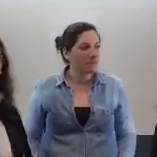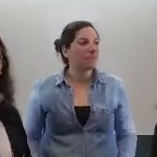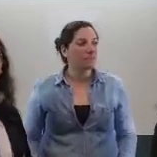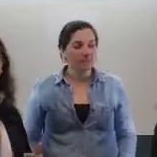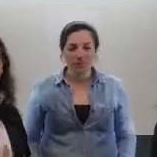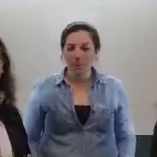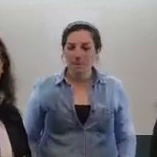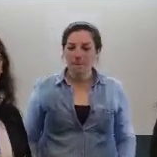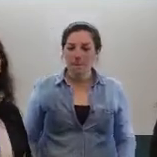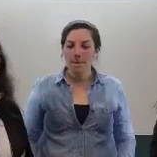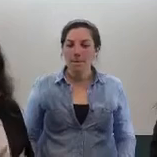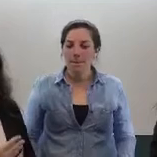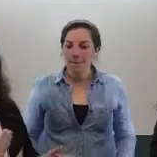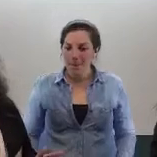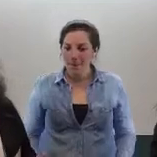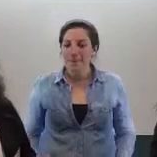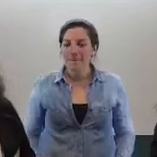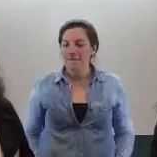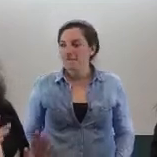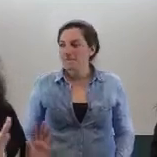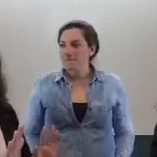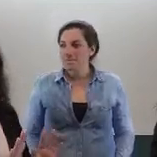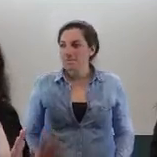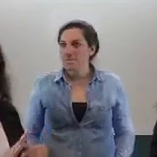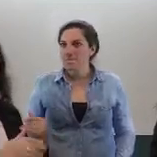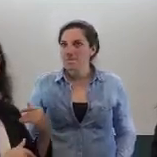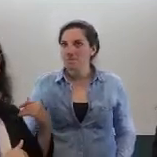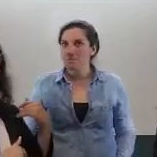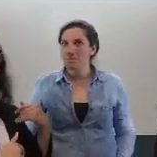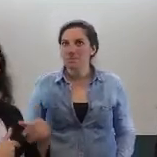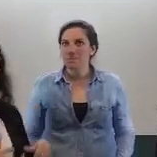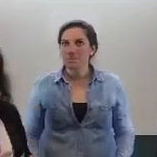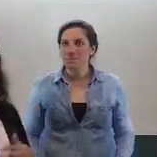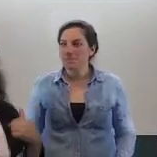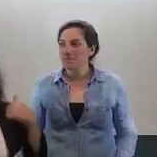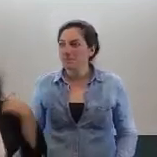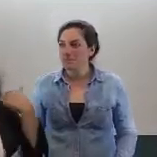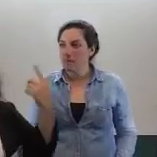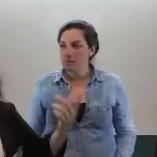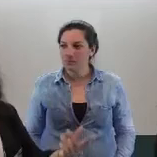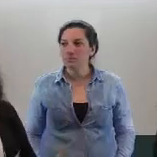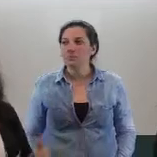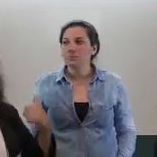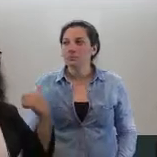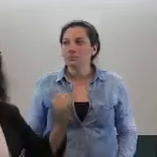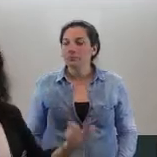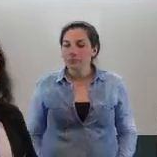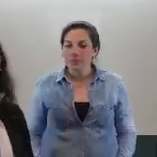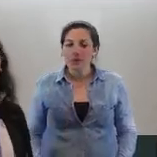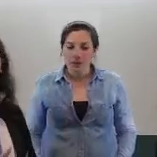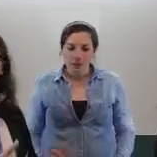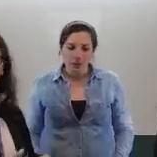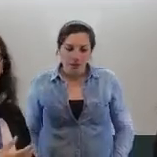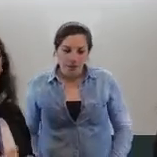colocar no meu trabalho como apêndice. O anexo já não é meu. O anexo é um conteúdo criado por um terceiro, por um outro